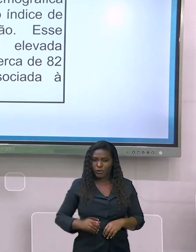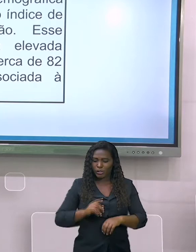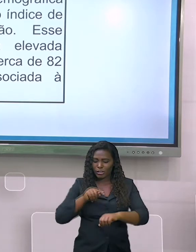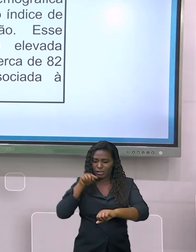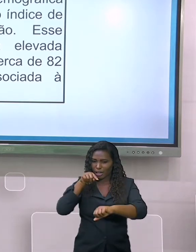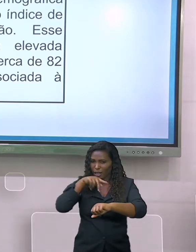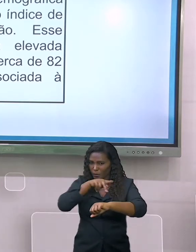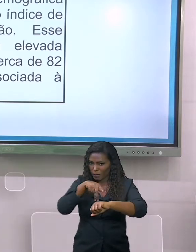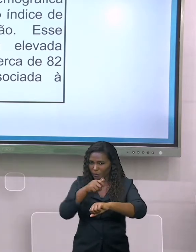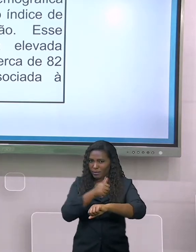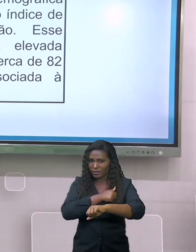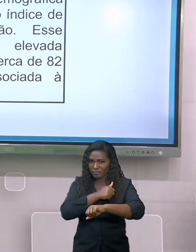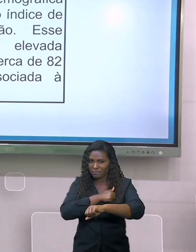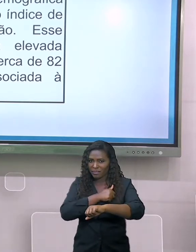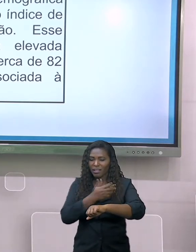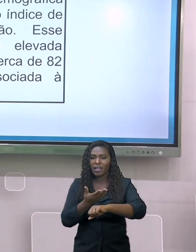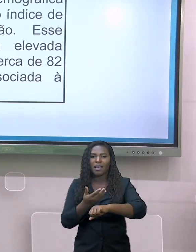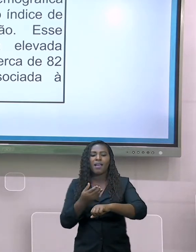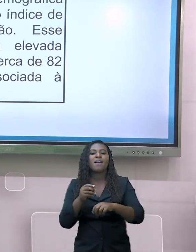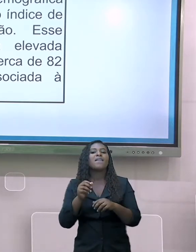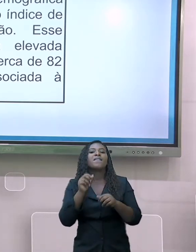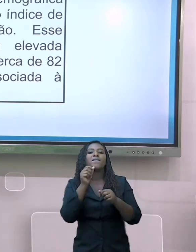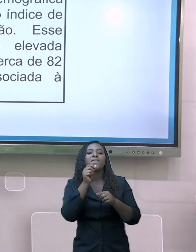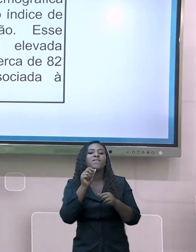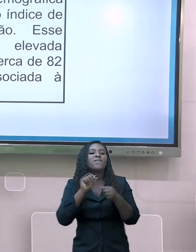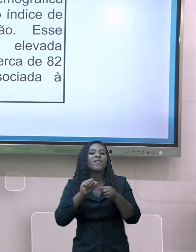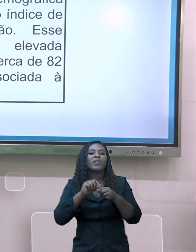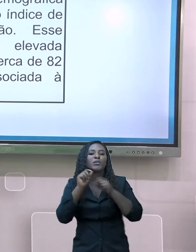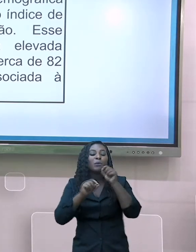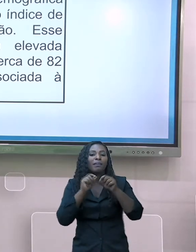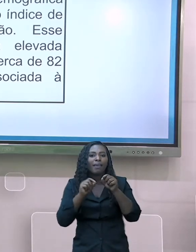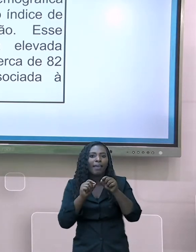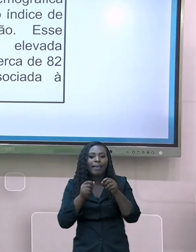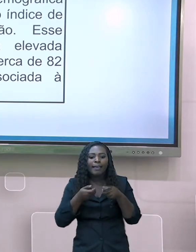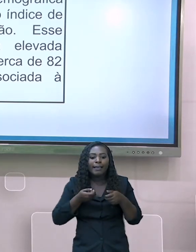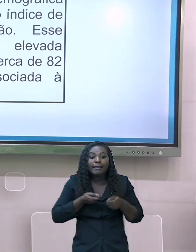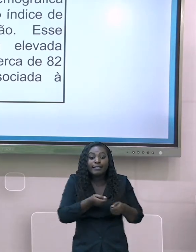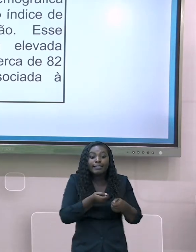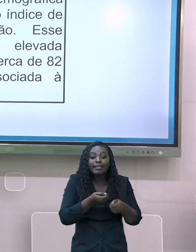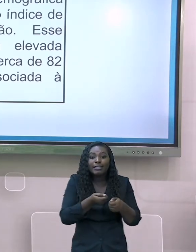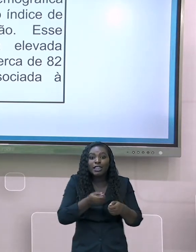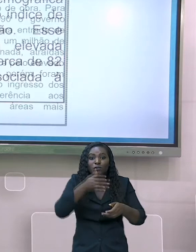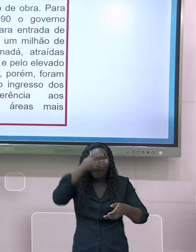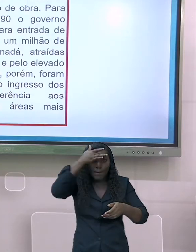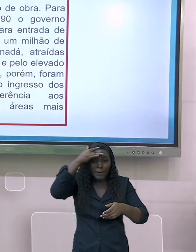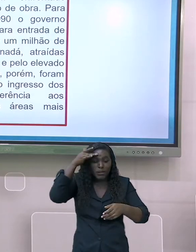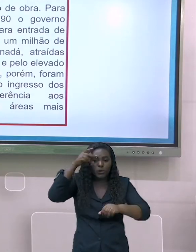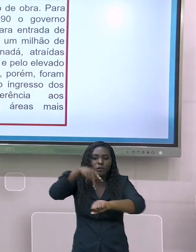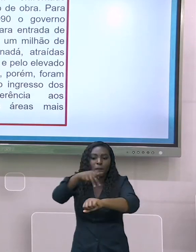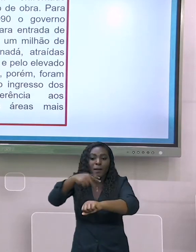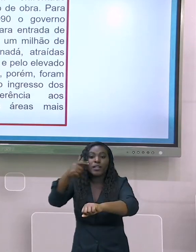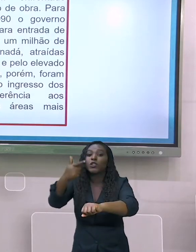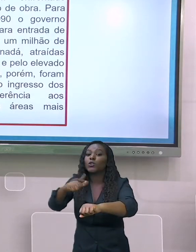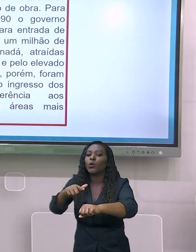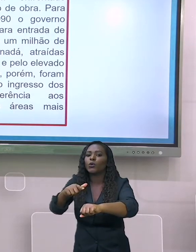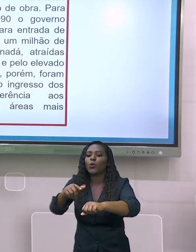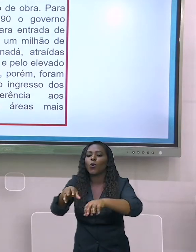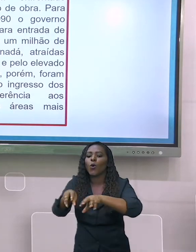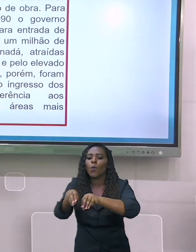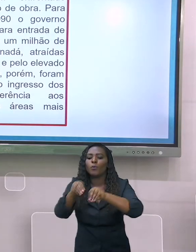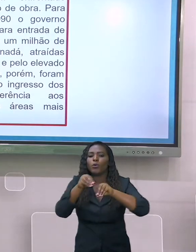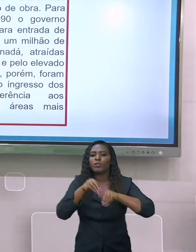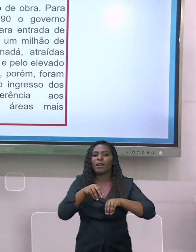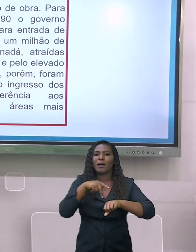força de trabalho. E também incentivar a sua população. Né? Com